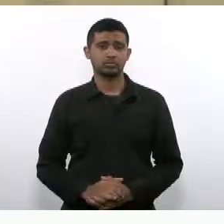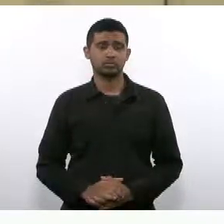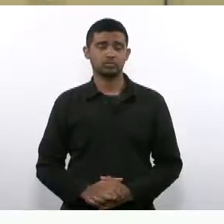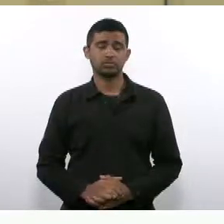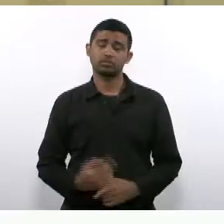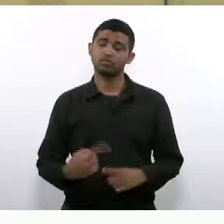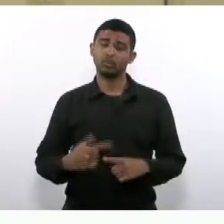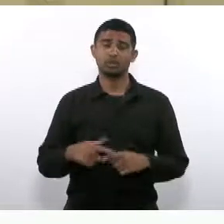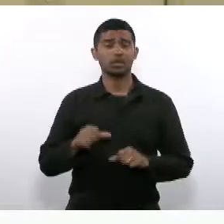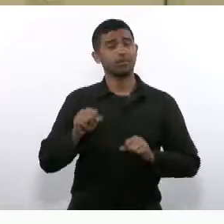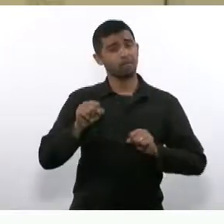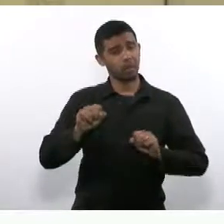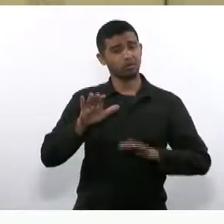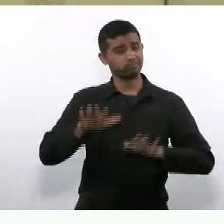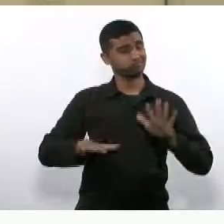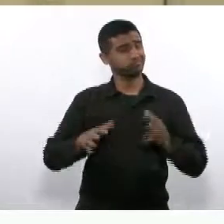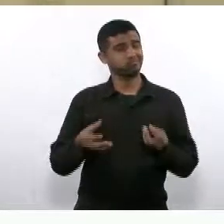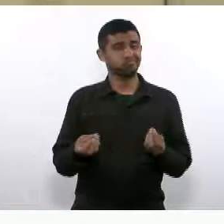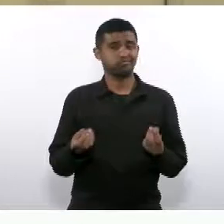das principais